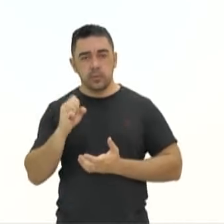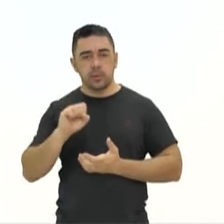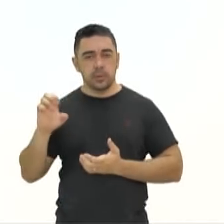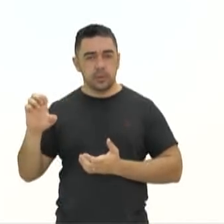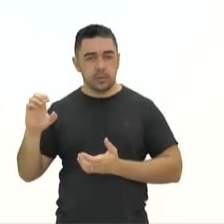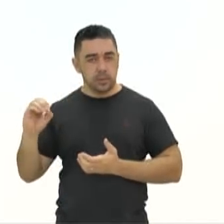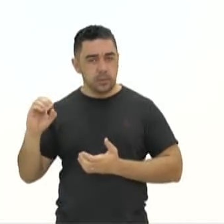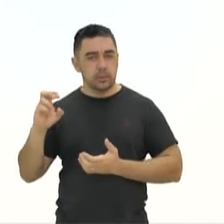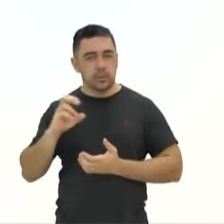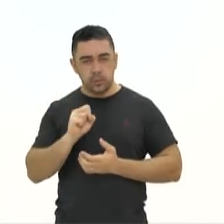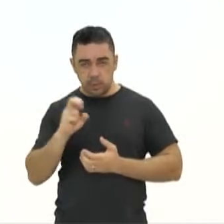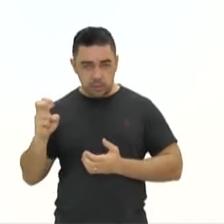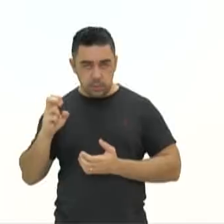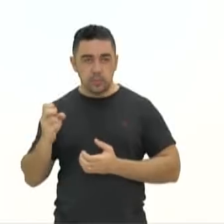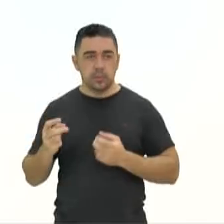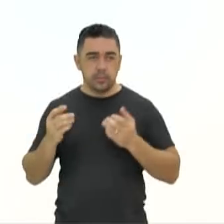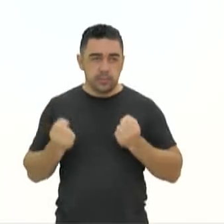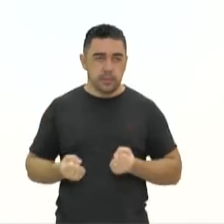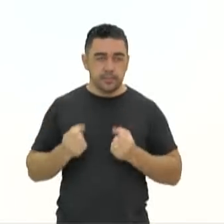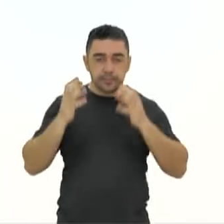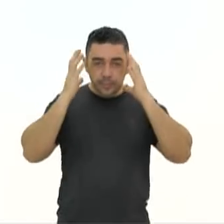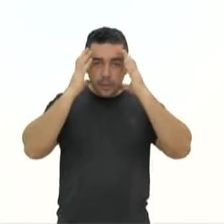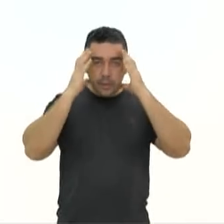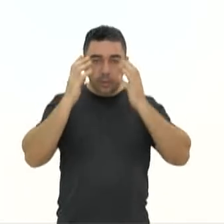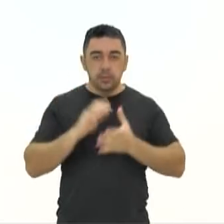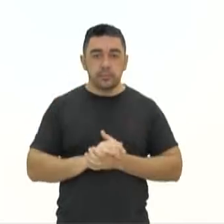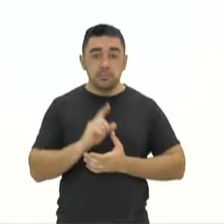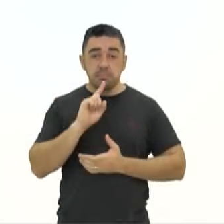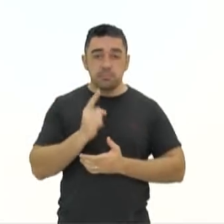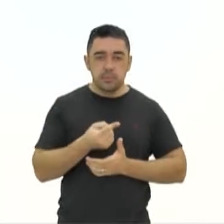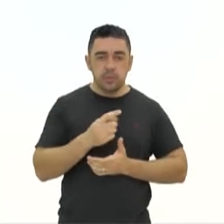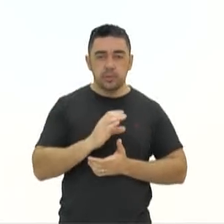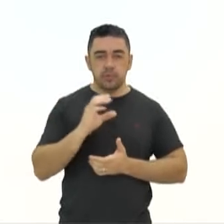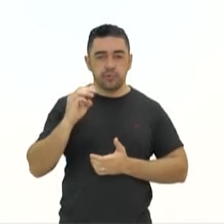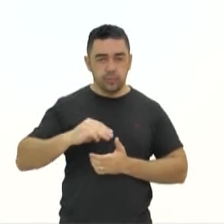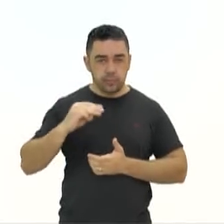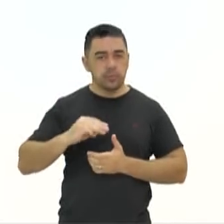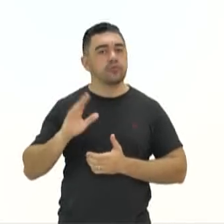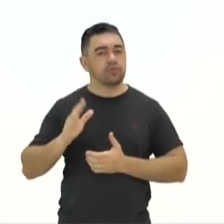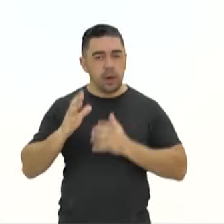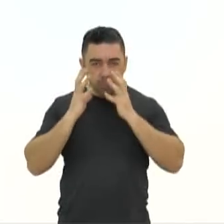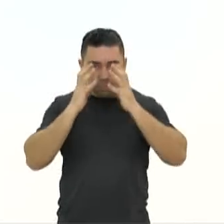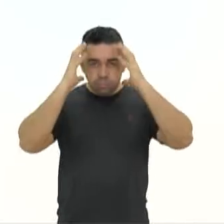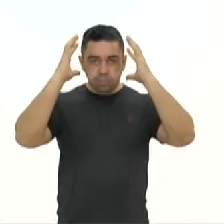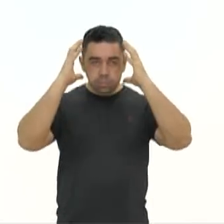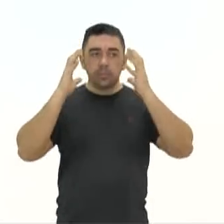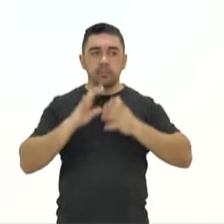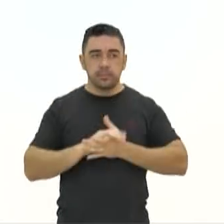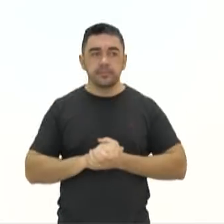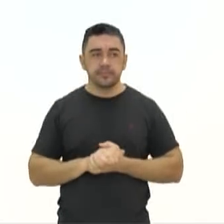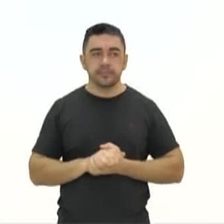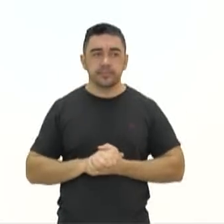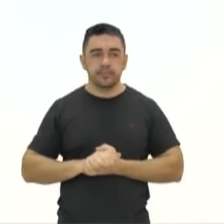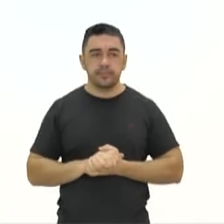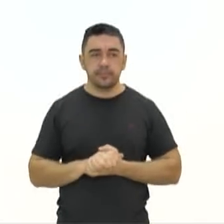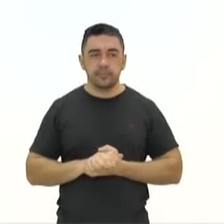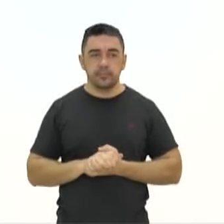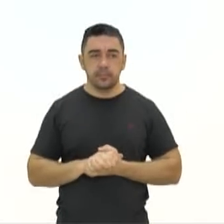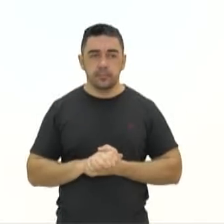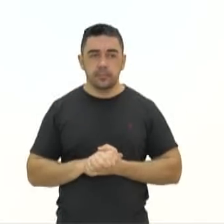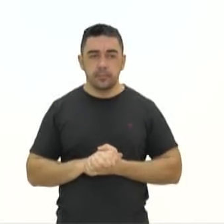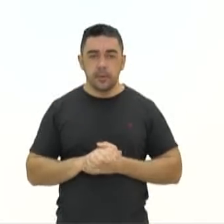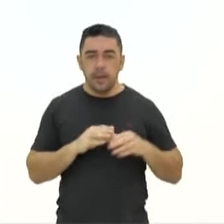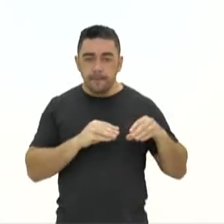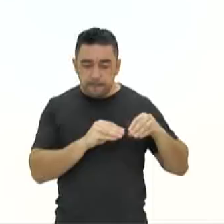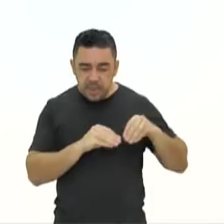já parece mais com a gente. Volume craniano, 1.000 centímetros cúbicos, então também já cresceu bastante o volume craniano. Migrações